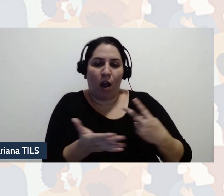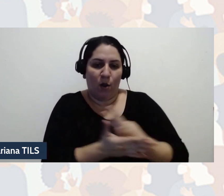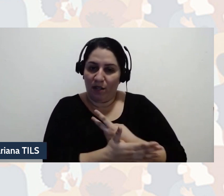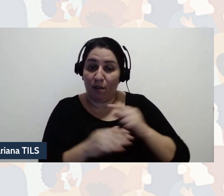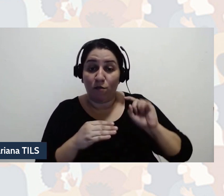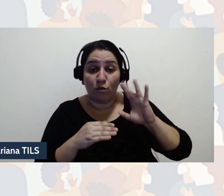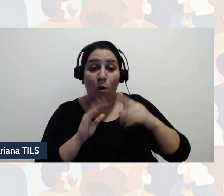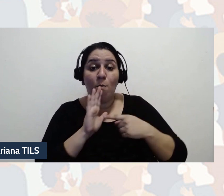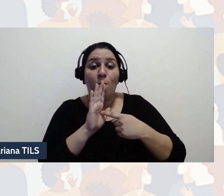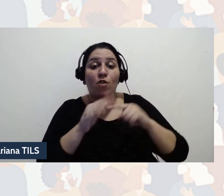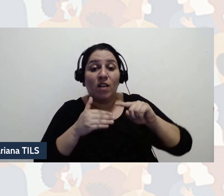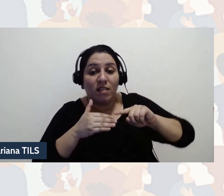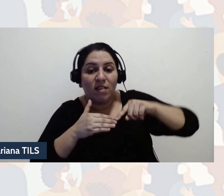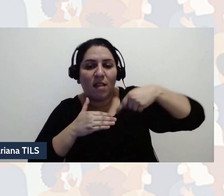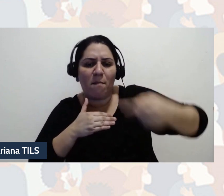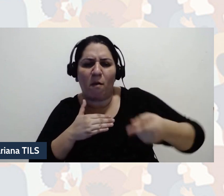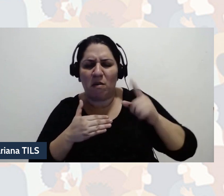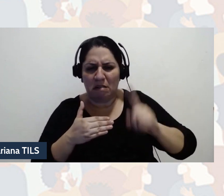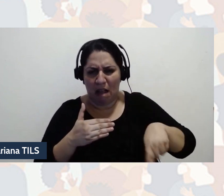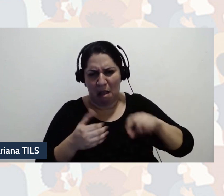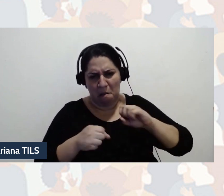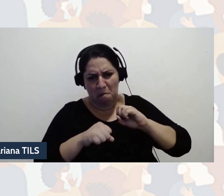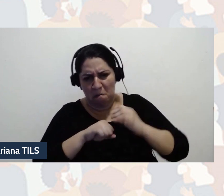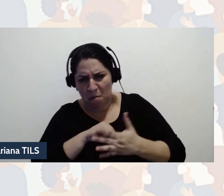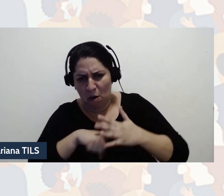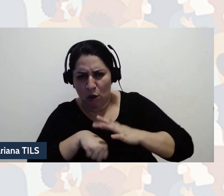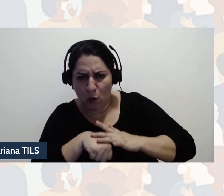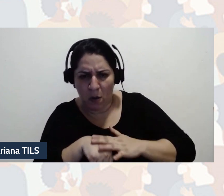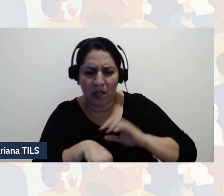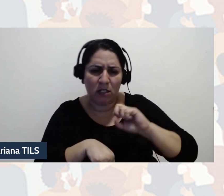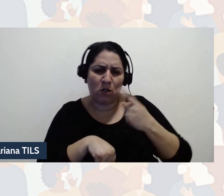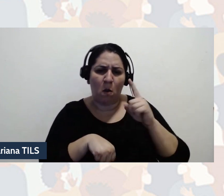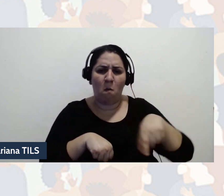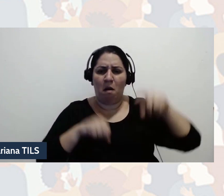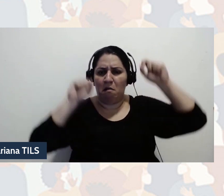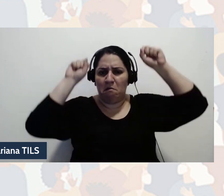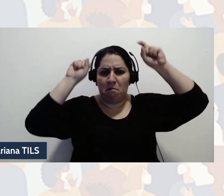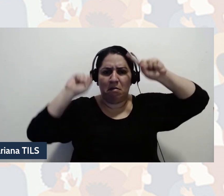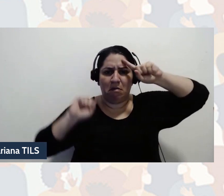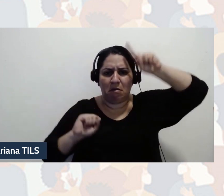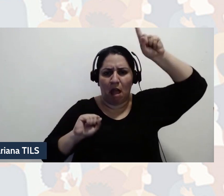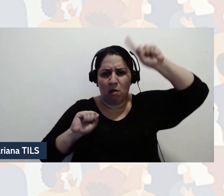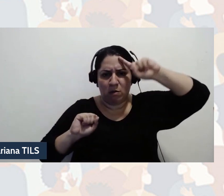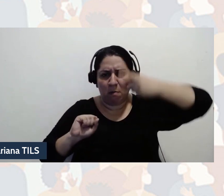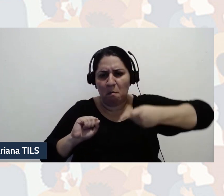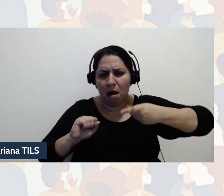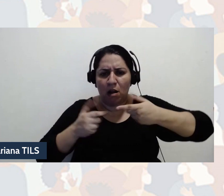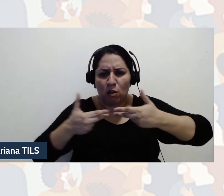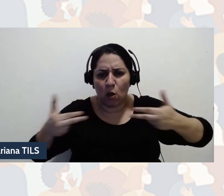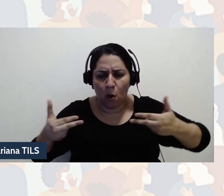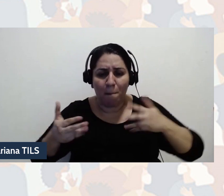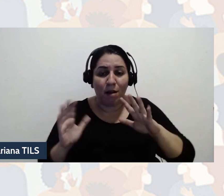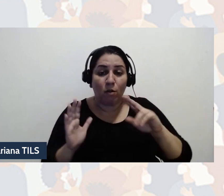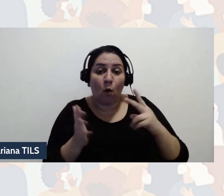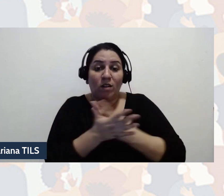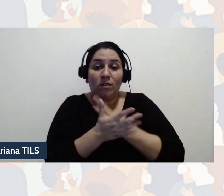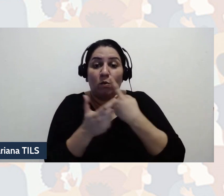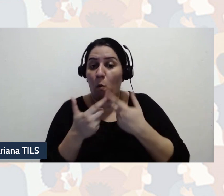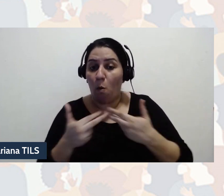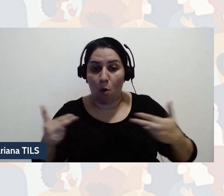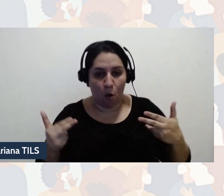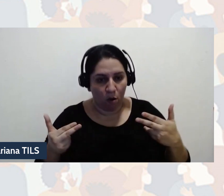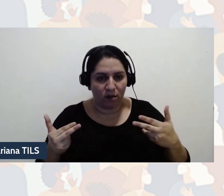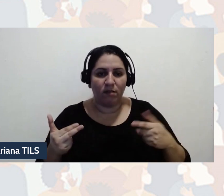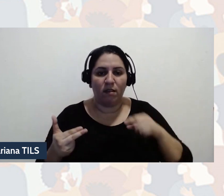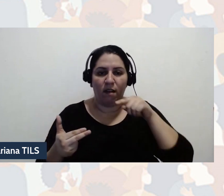doença, um vírus, ou radiação, ou retribuição divina, né? Mas seja lá o que aconteceu, é tudo muito recente. Aconteceu